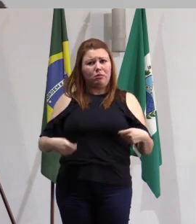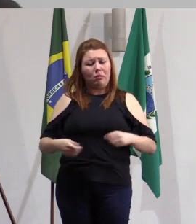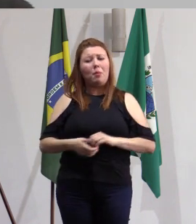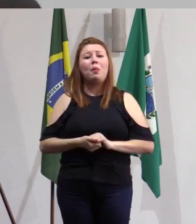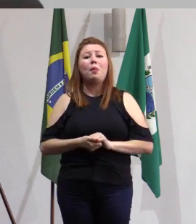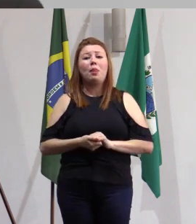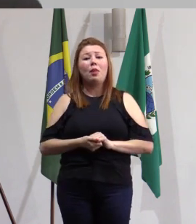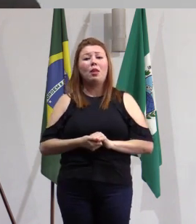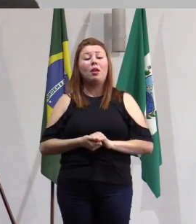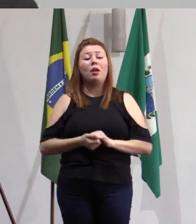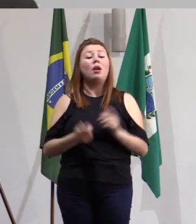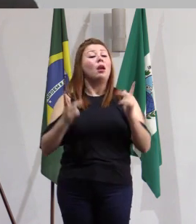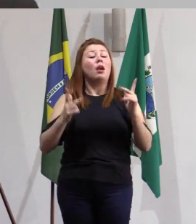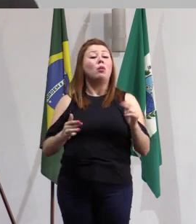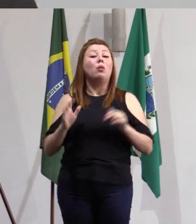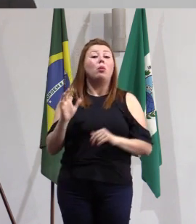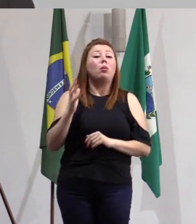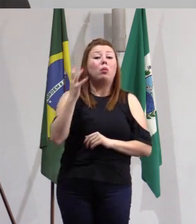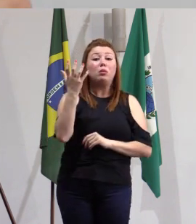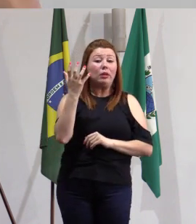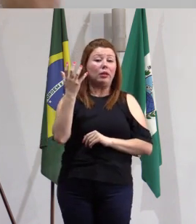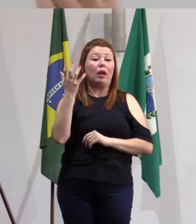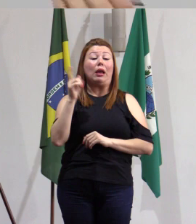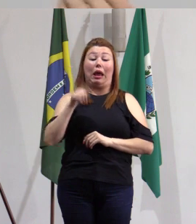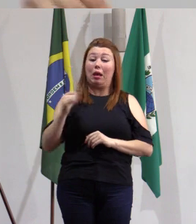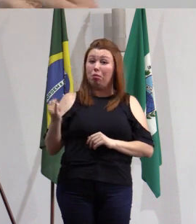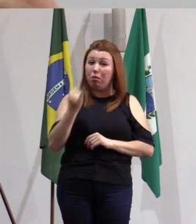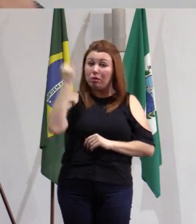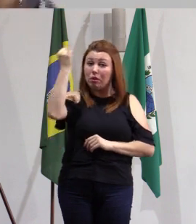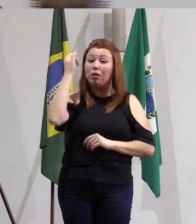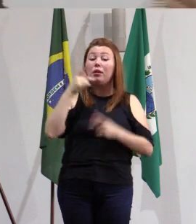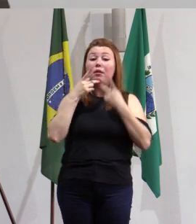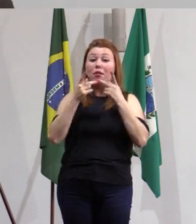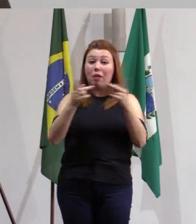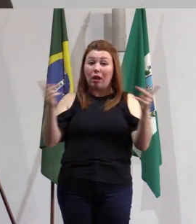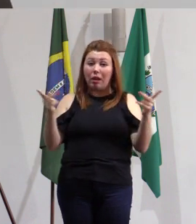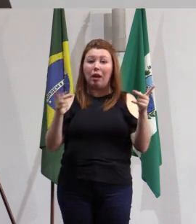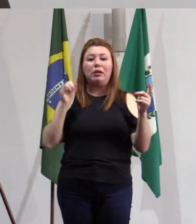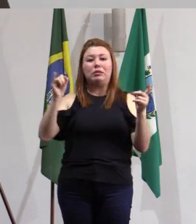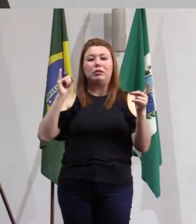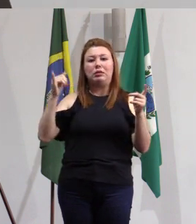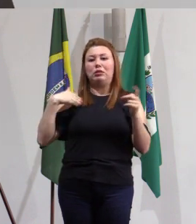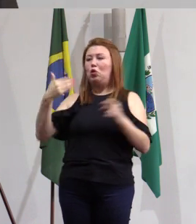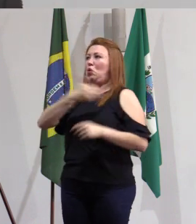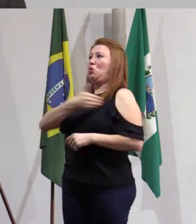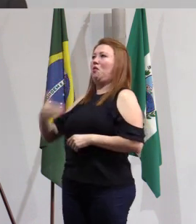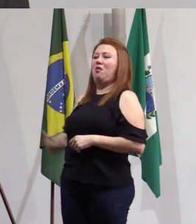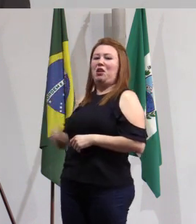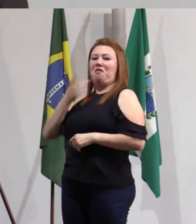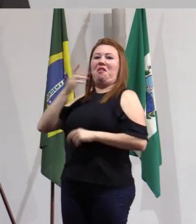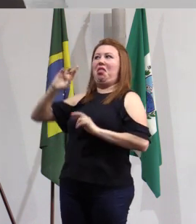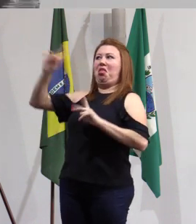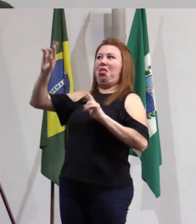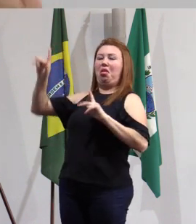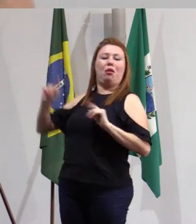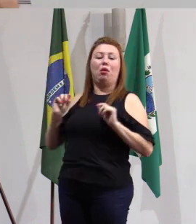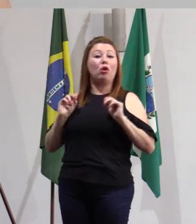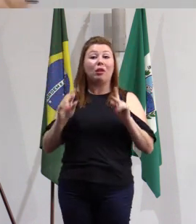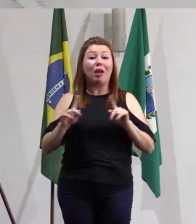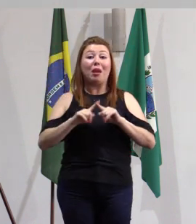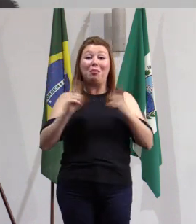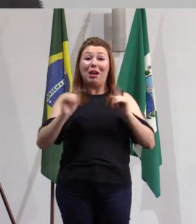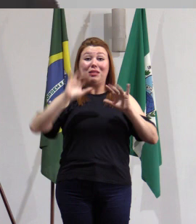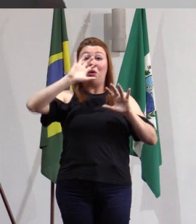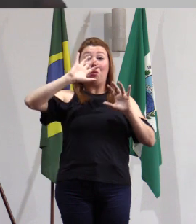Como acontece, e é importante falar isso ainda que as autoridades estejam dizendo o contrário, como acontece na maior